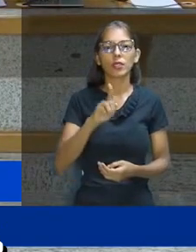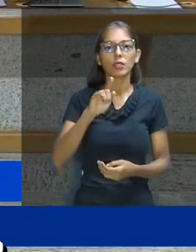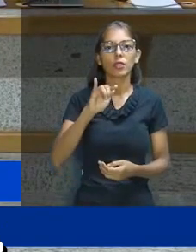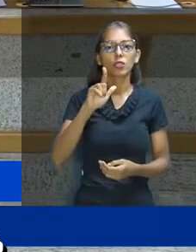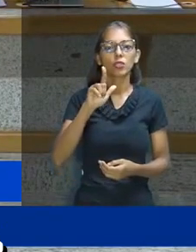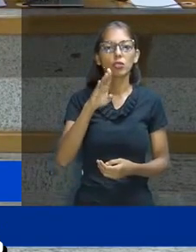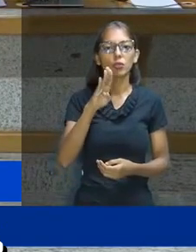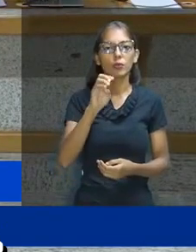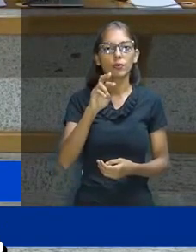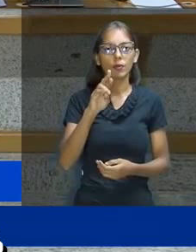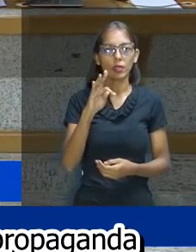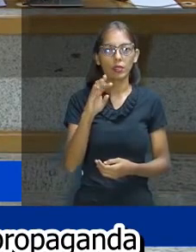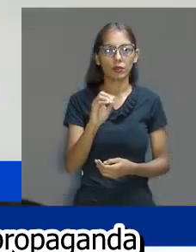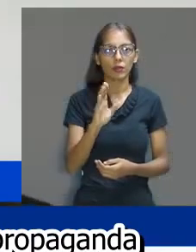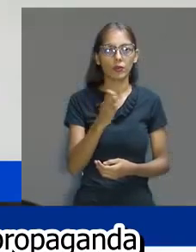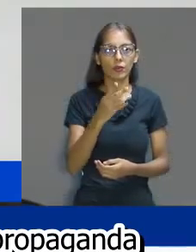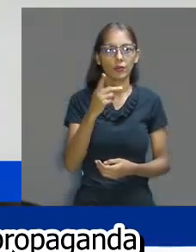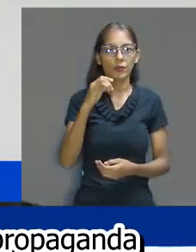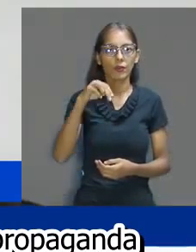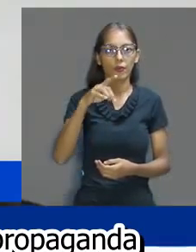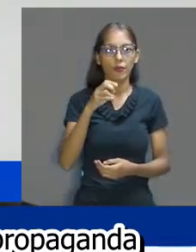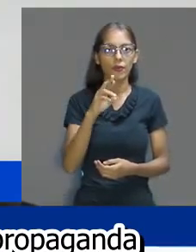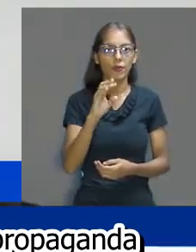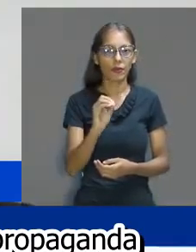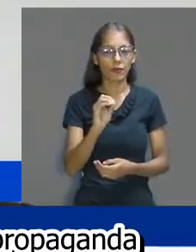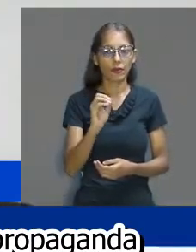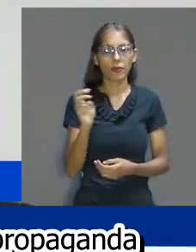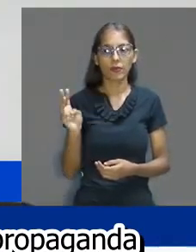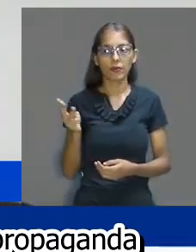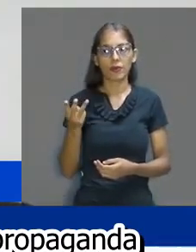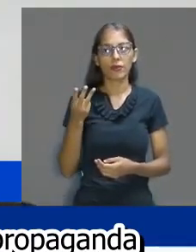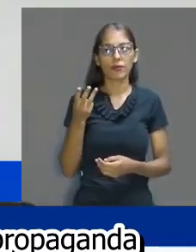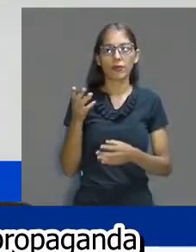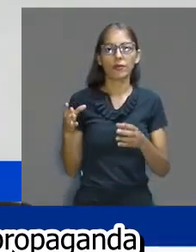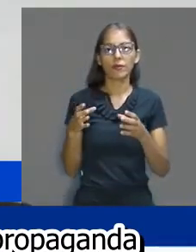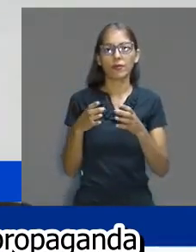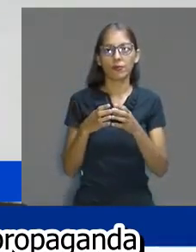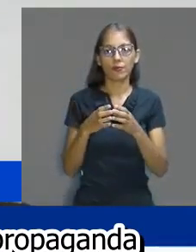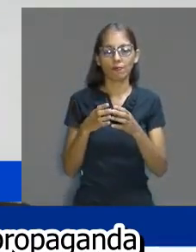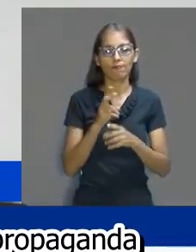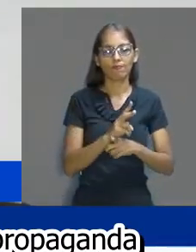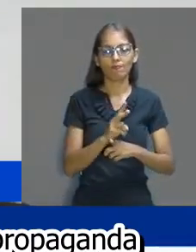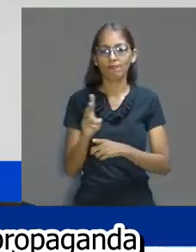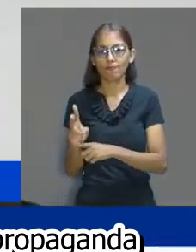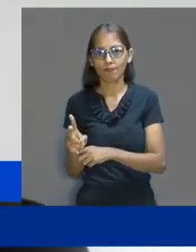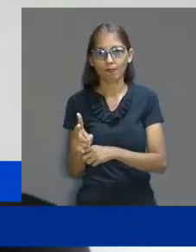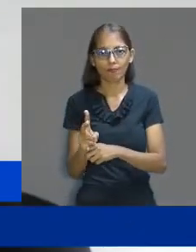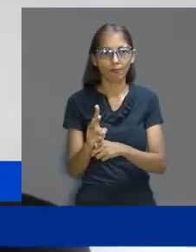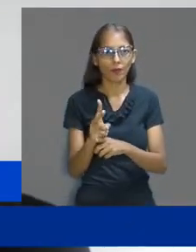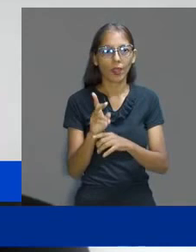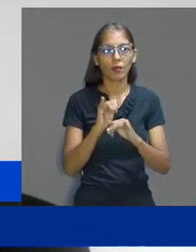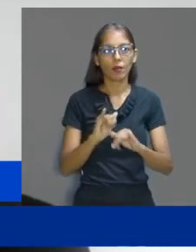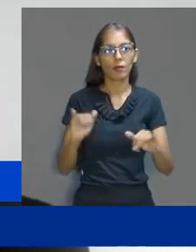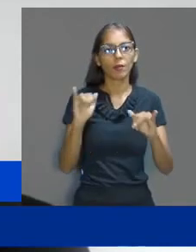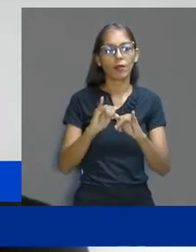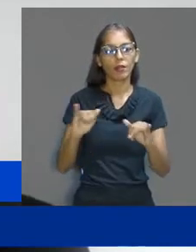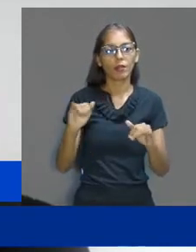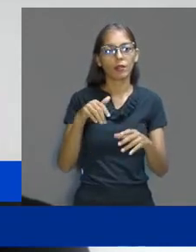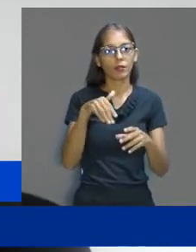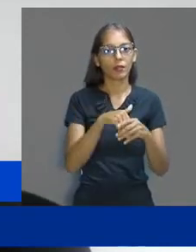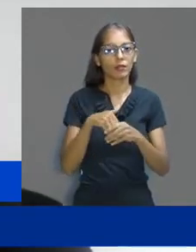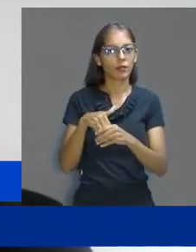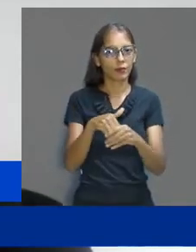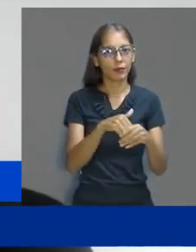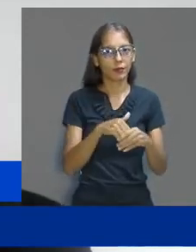Pinheiro. Doutor Gilberto Pinheiro. Então, seremos nós três ali dentro da fiscalização da propaganda nas eleições desse